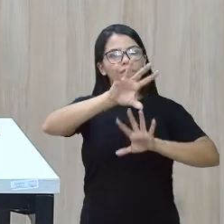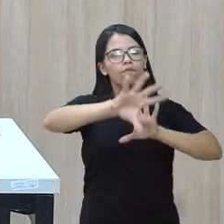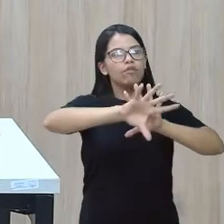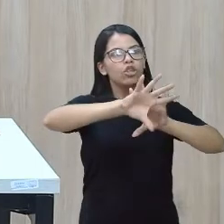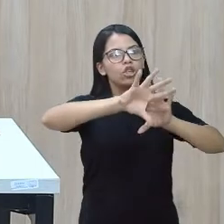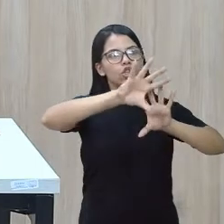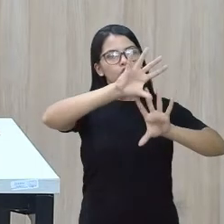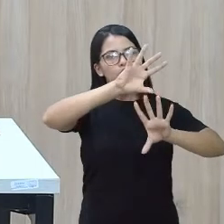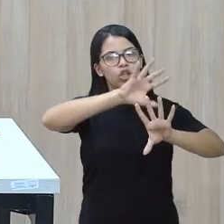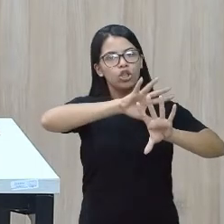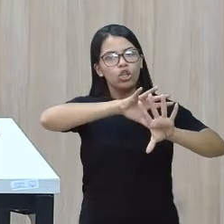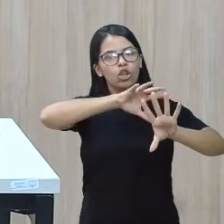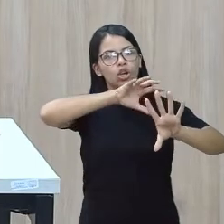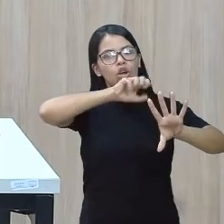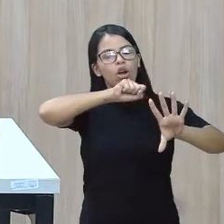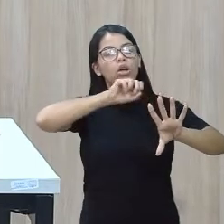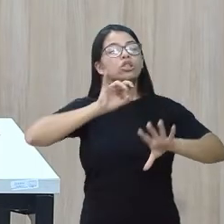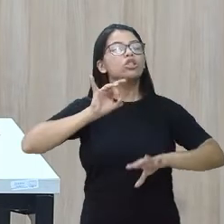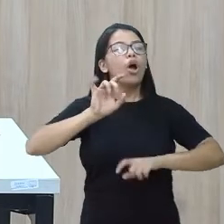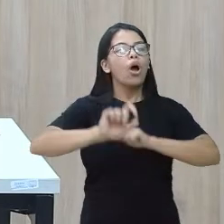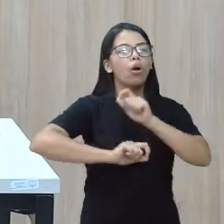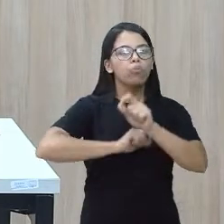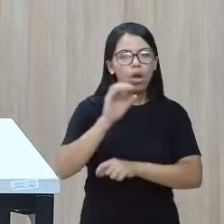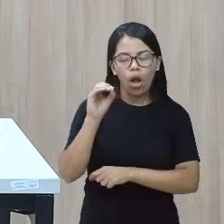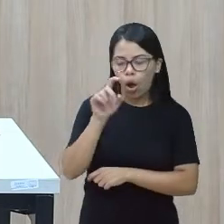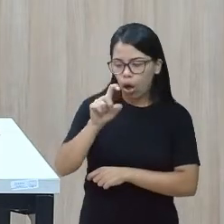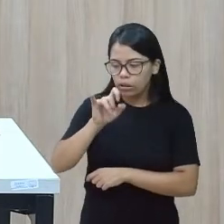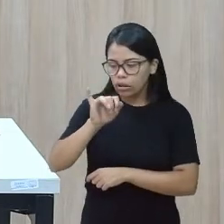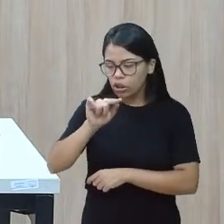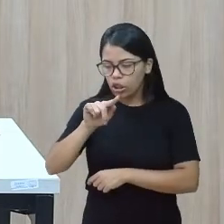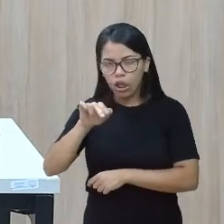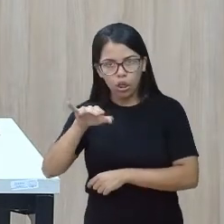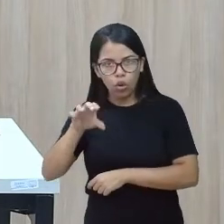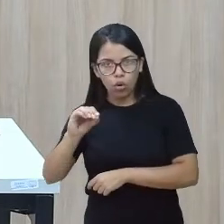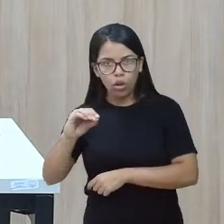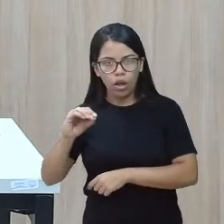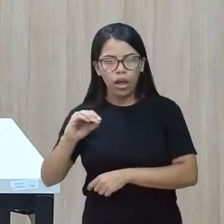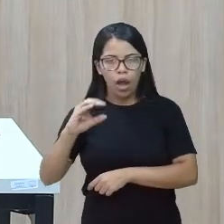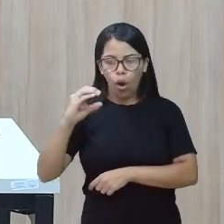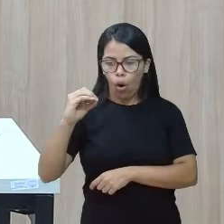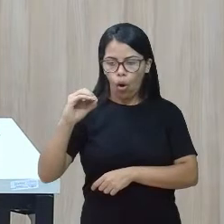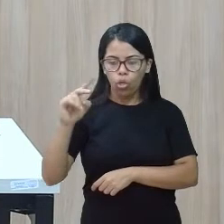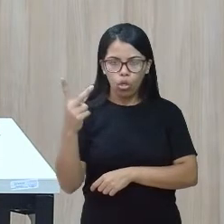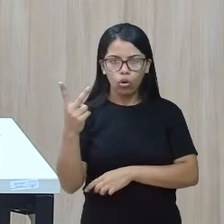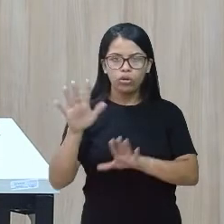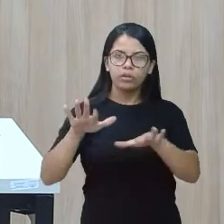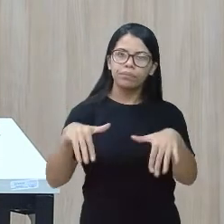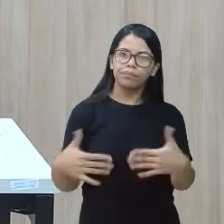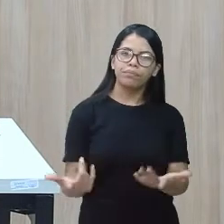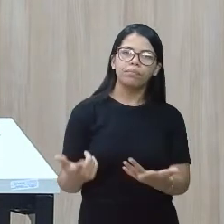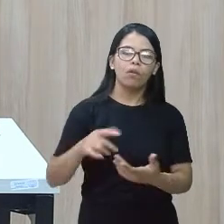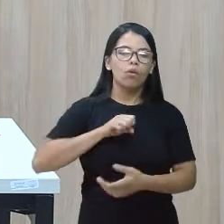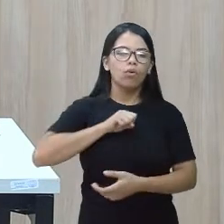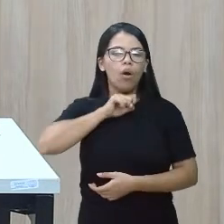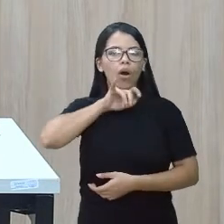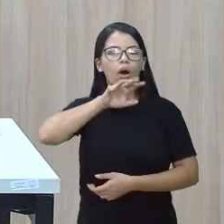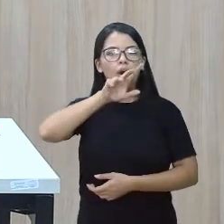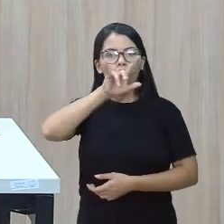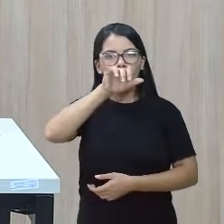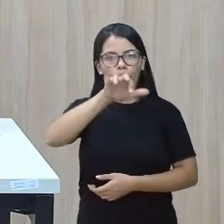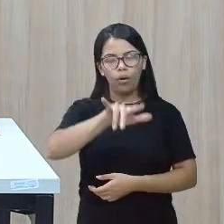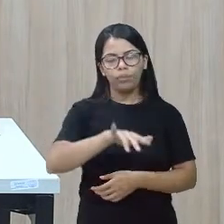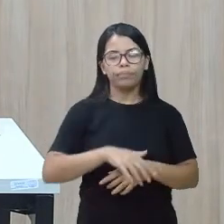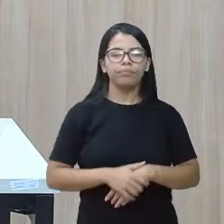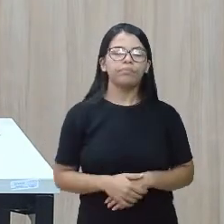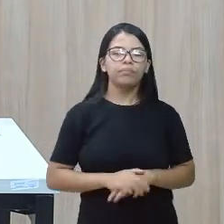uma infinidade de ações. E essas ações, juntamente com a queima do gás oxigênio e dos nutrientes,